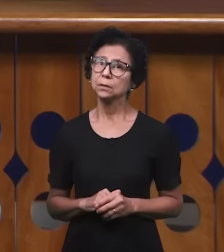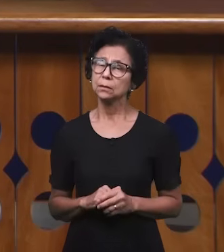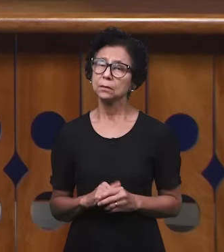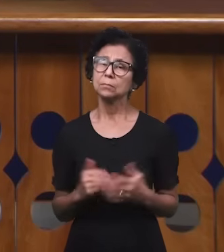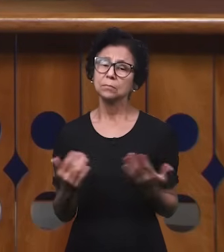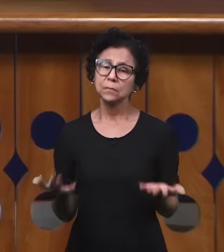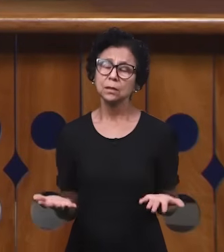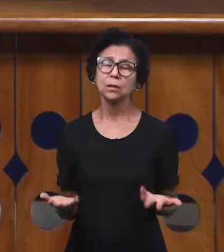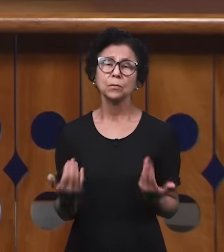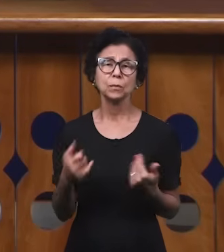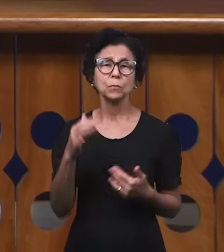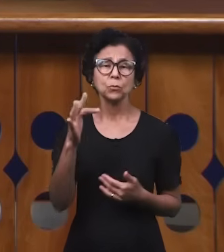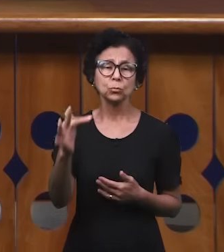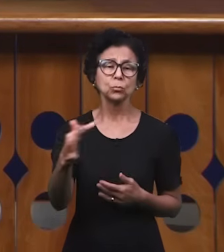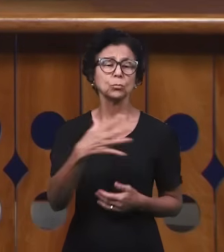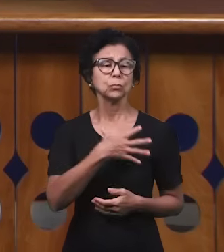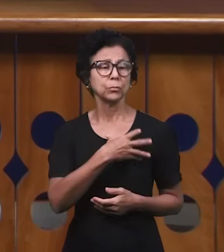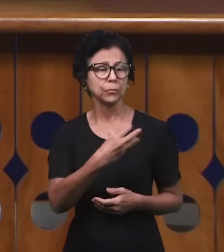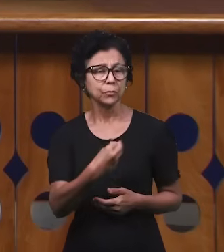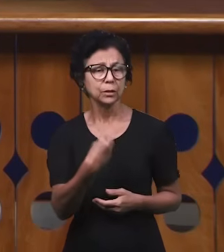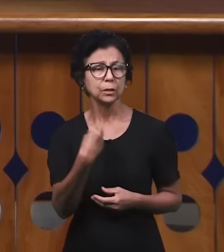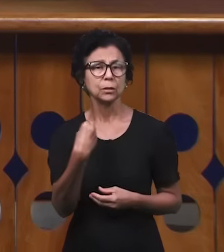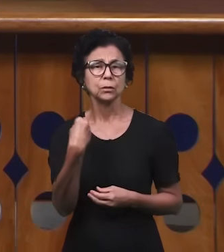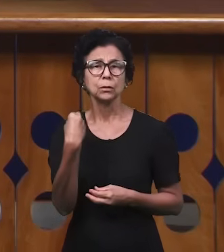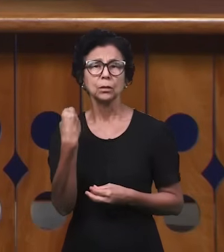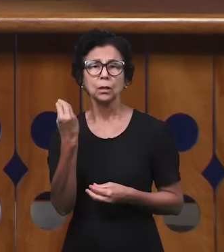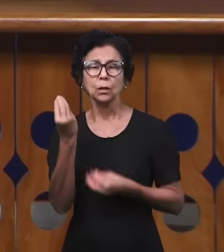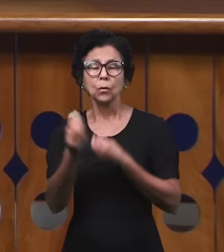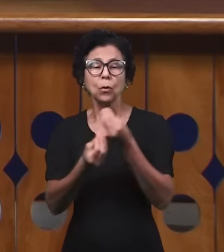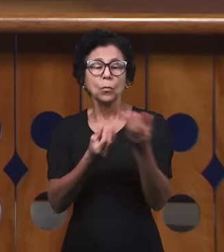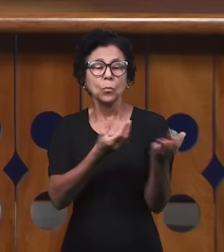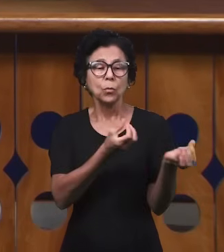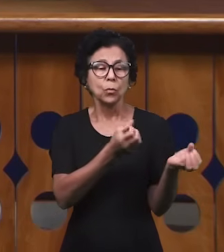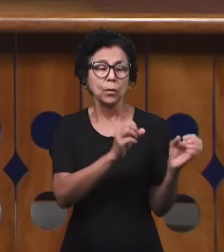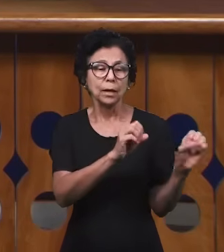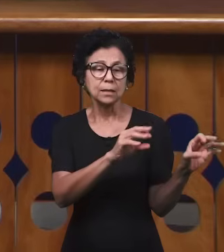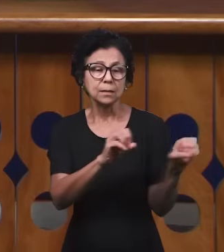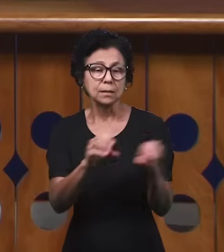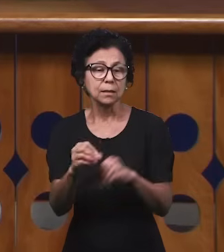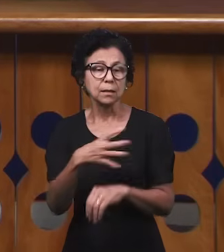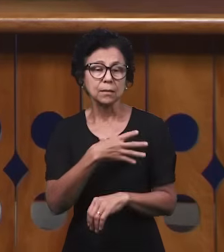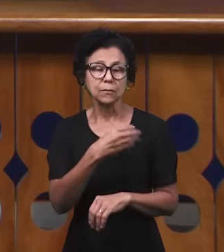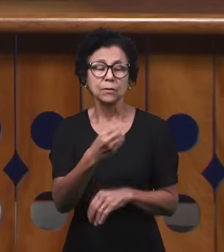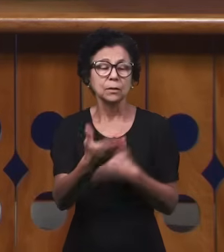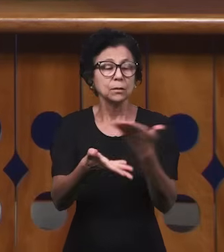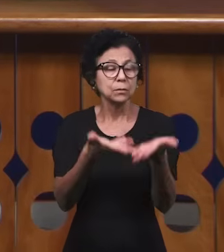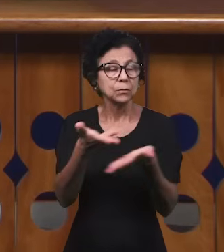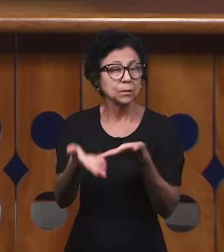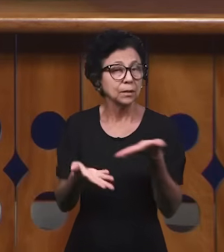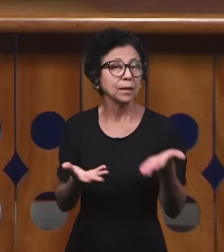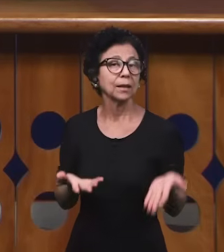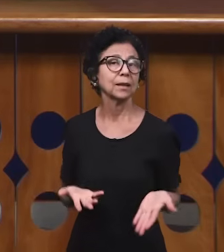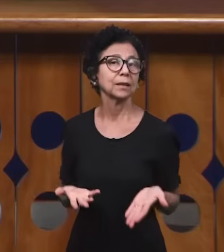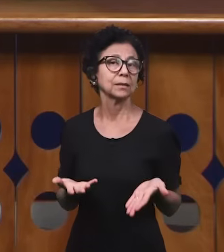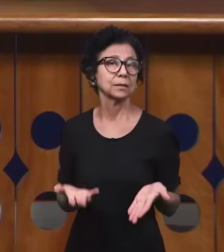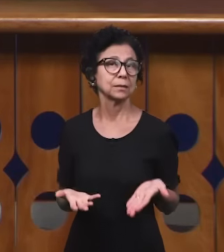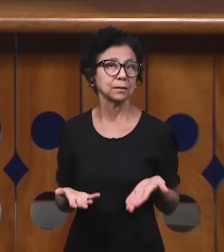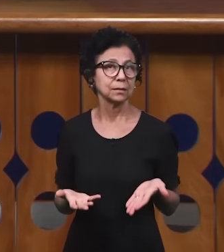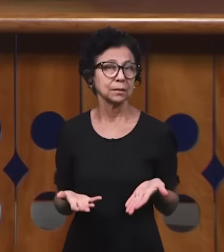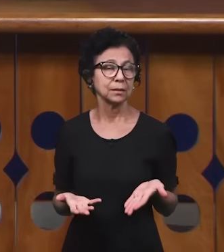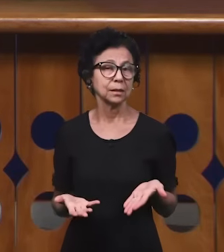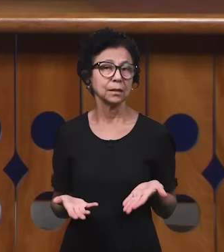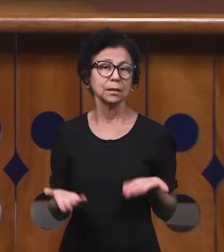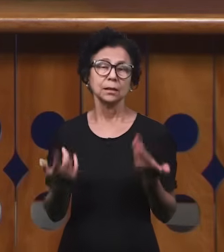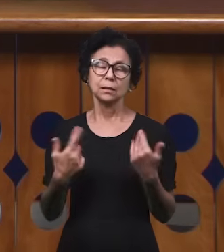os filhos no futuro próximo. Isso porque elas influenciam no tempo, na nossa disponibilidade, a provisão